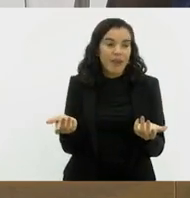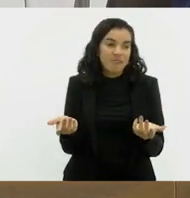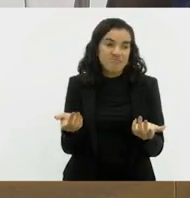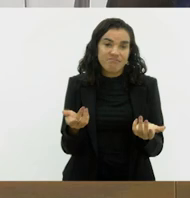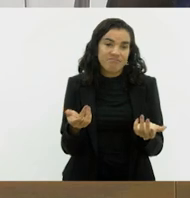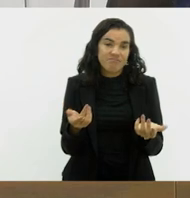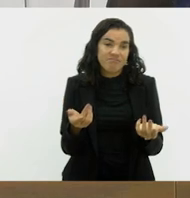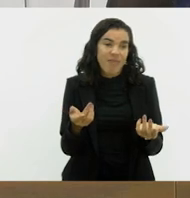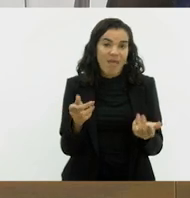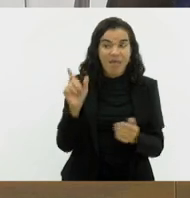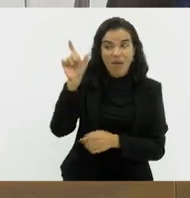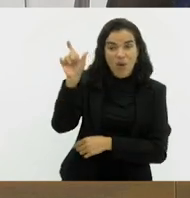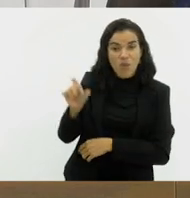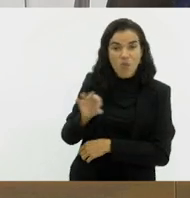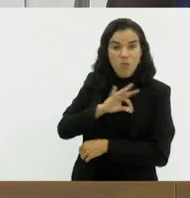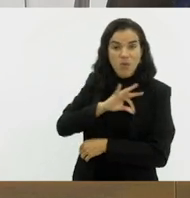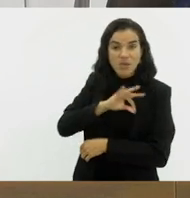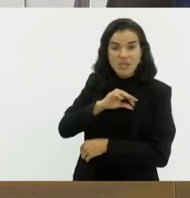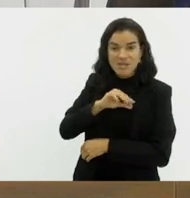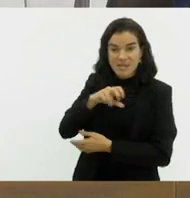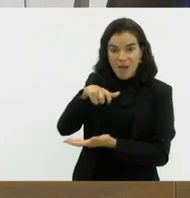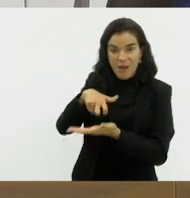isso é dito por um policial penal como